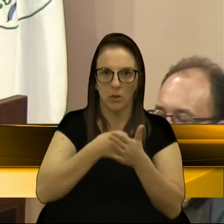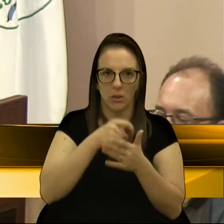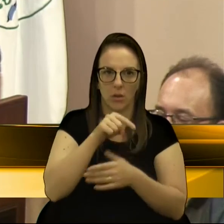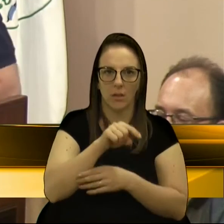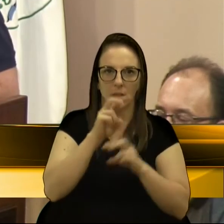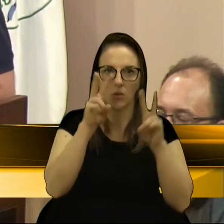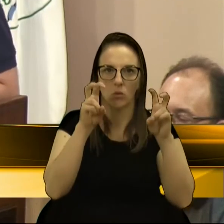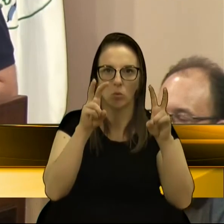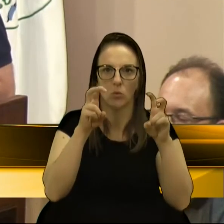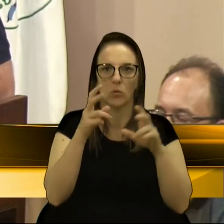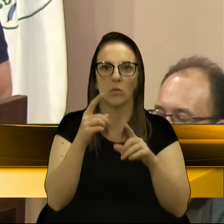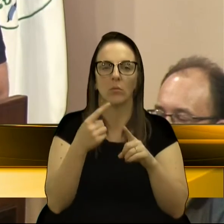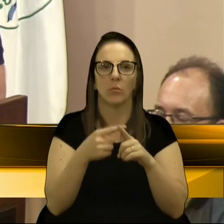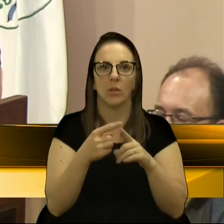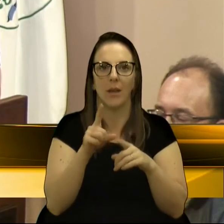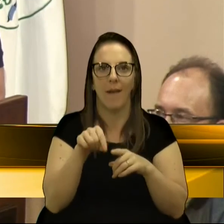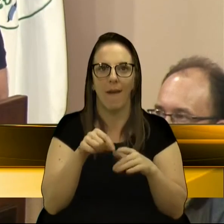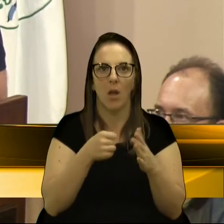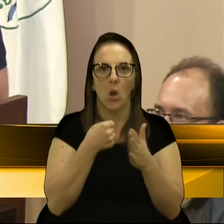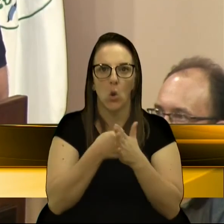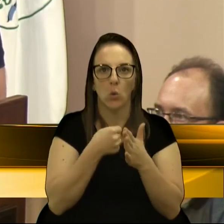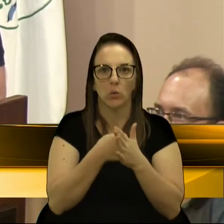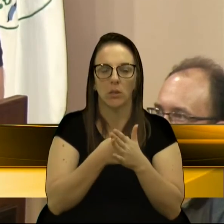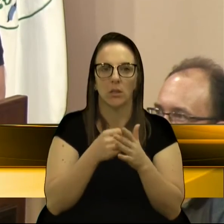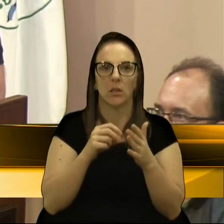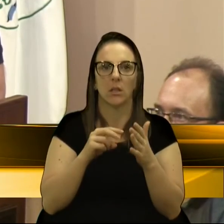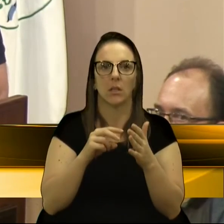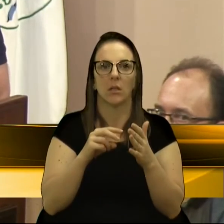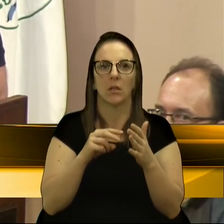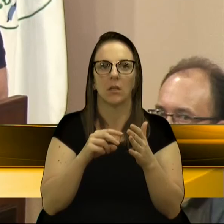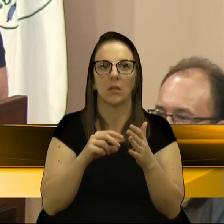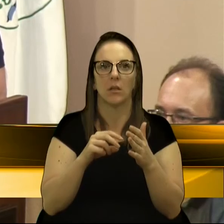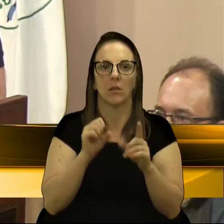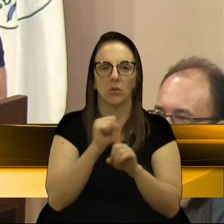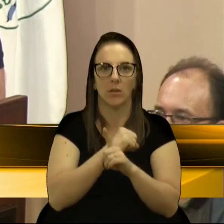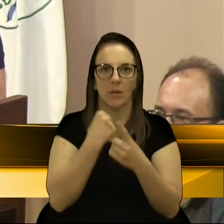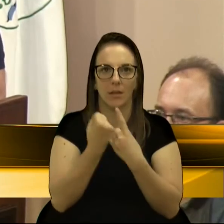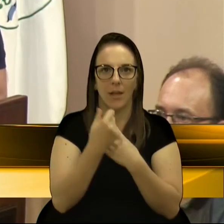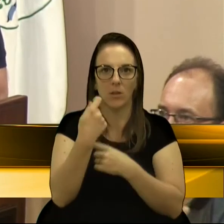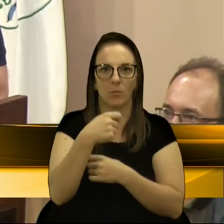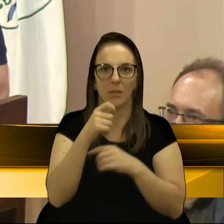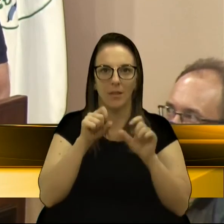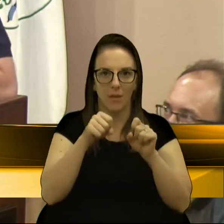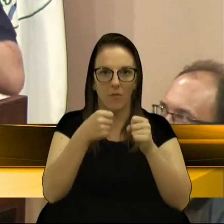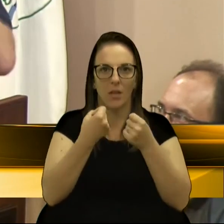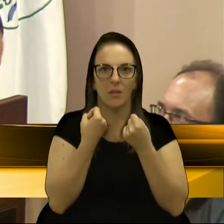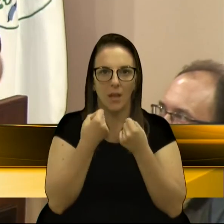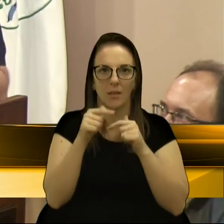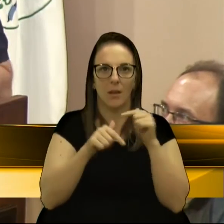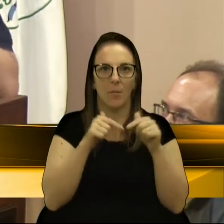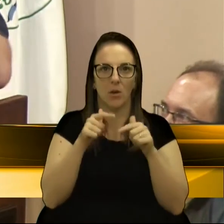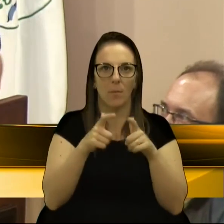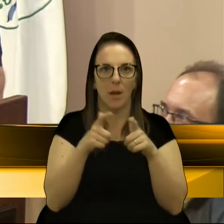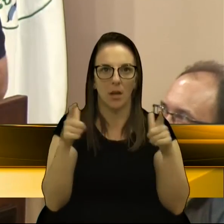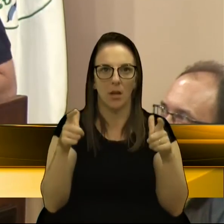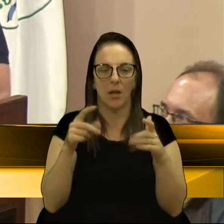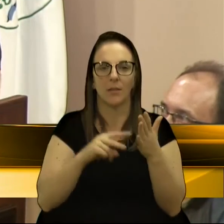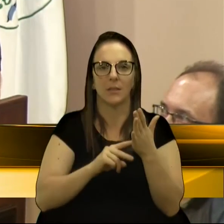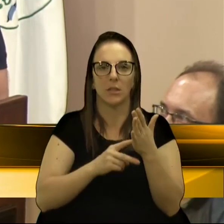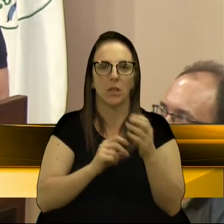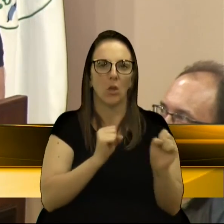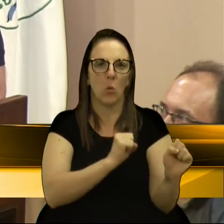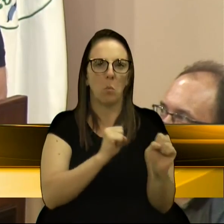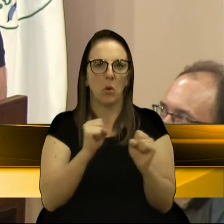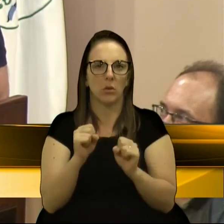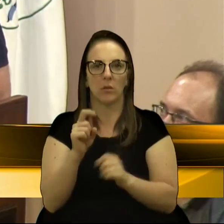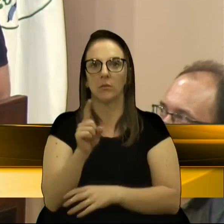que é uma luta da sociedade. A gente tem que defender os trabalhadores na sua maioria, não é porque o sindicato é poderoso, não. A gente tem que